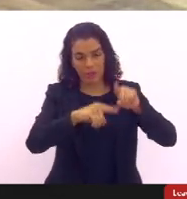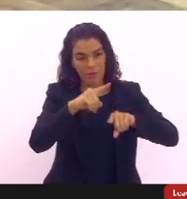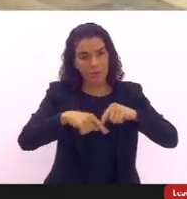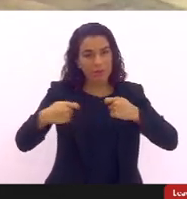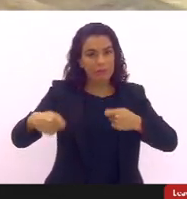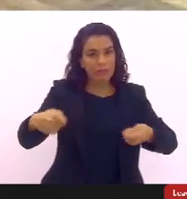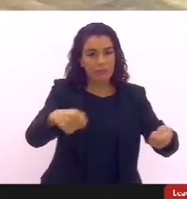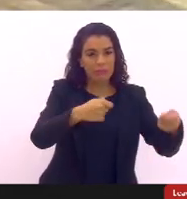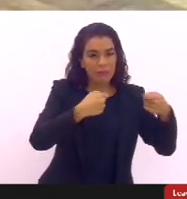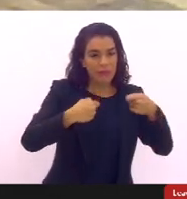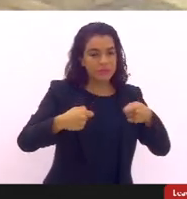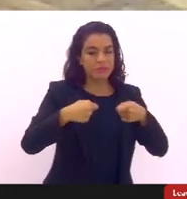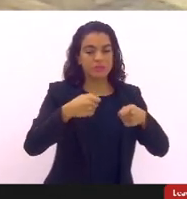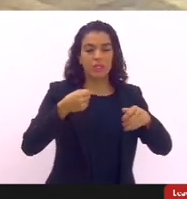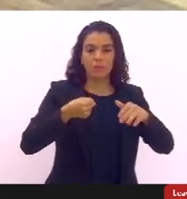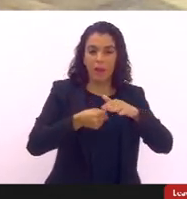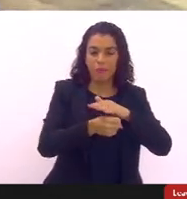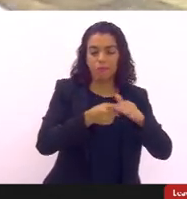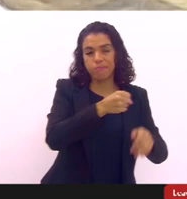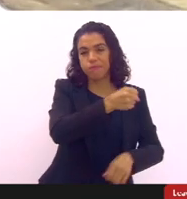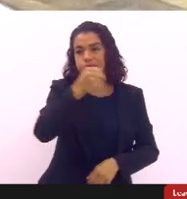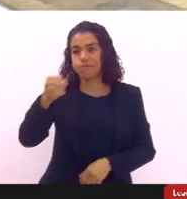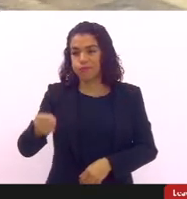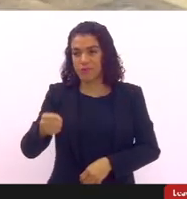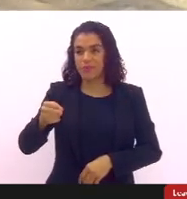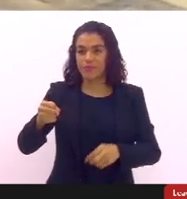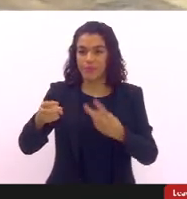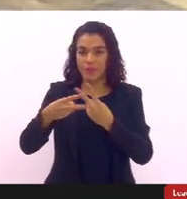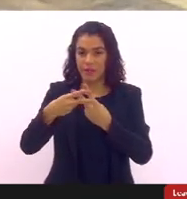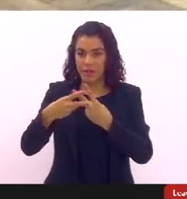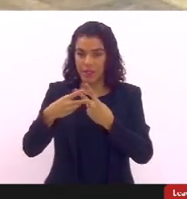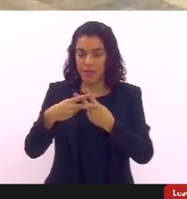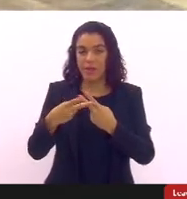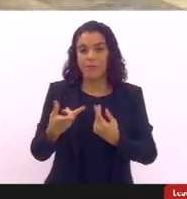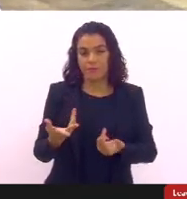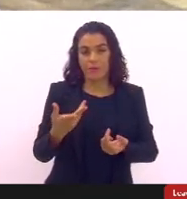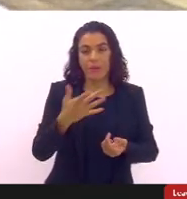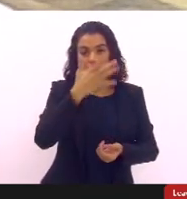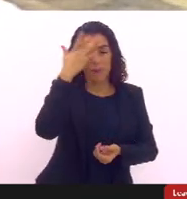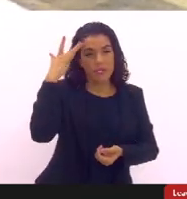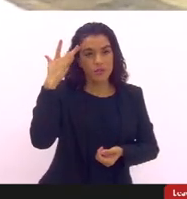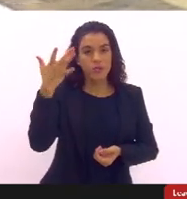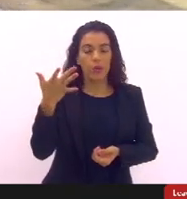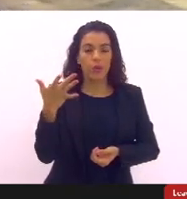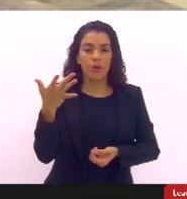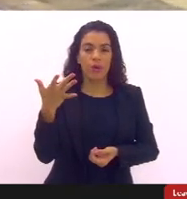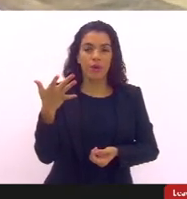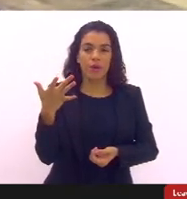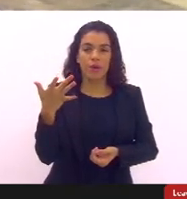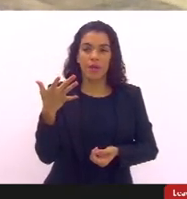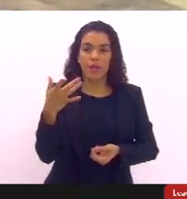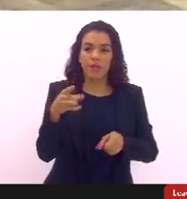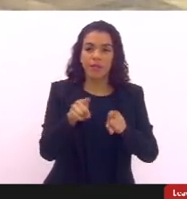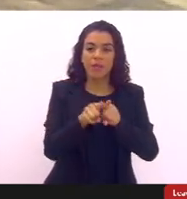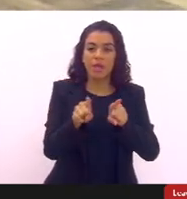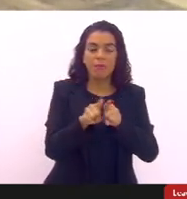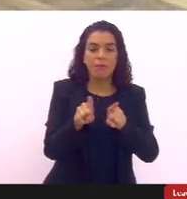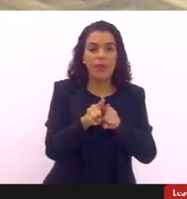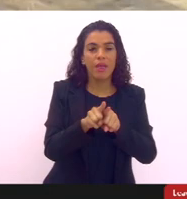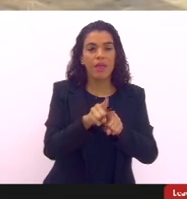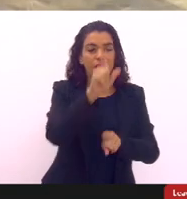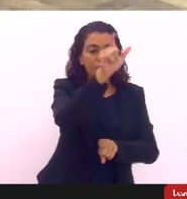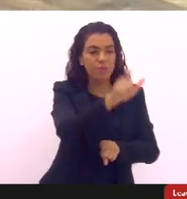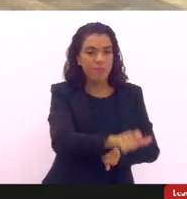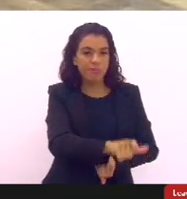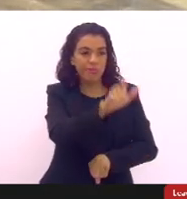para o ingresso dessas pessoas presas, que são elas a identificação civil, a parte da individualização da pena,